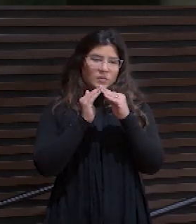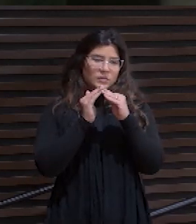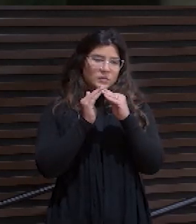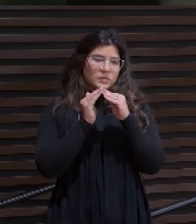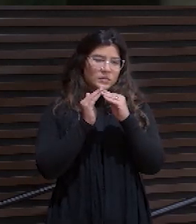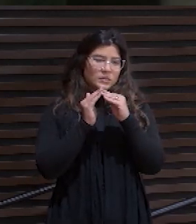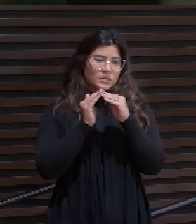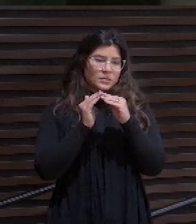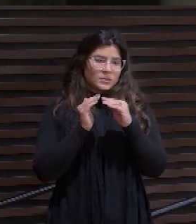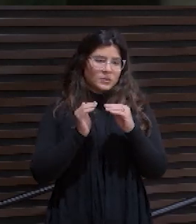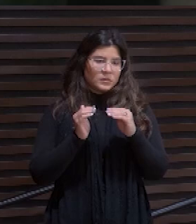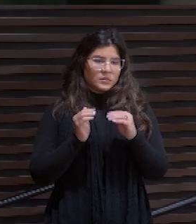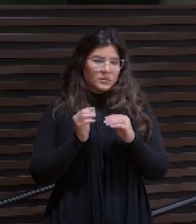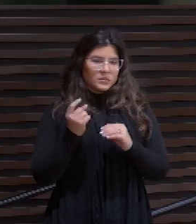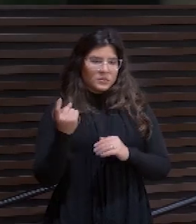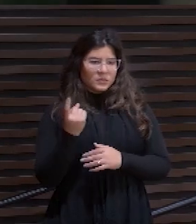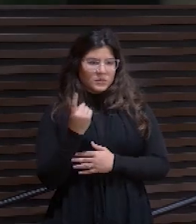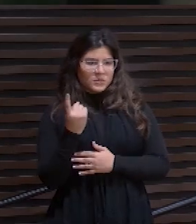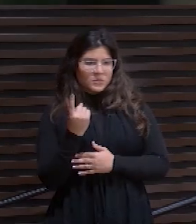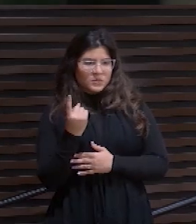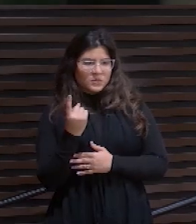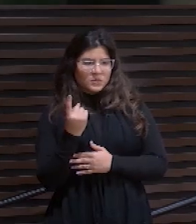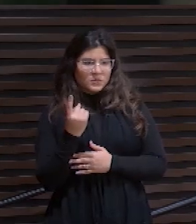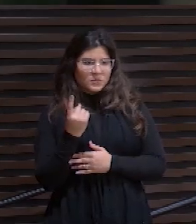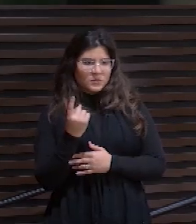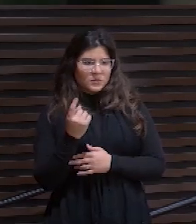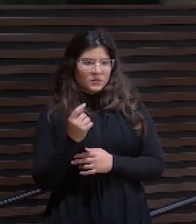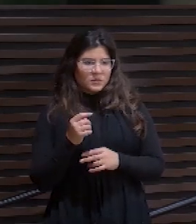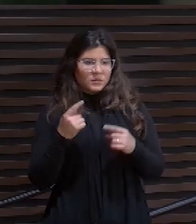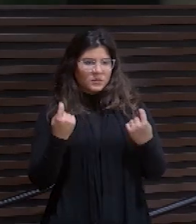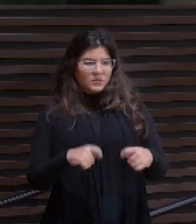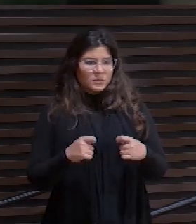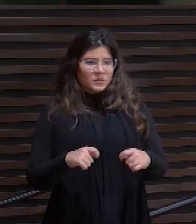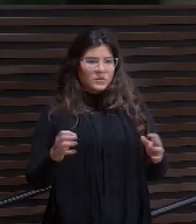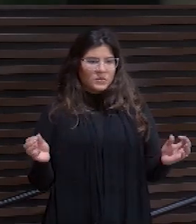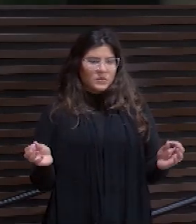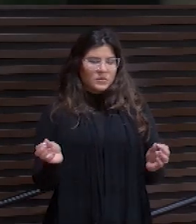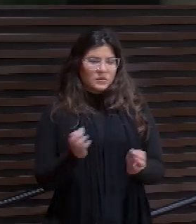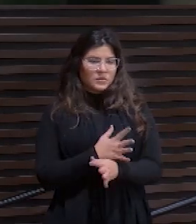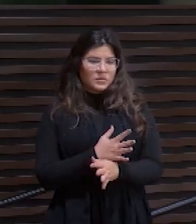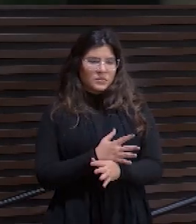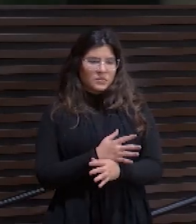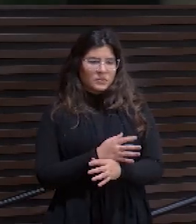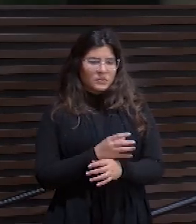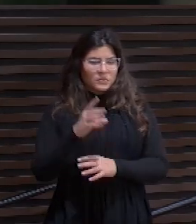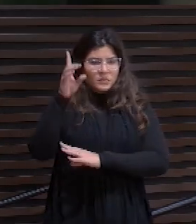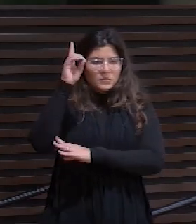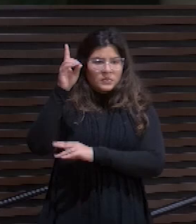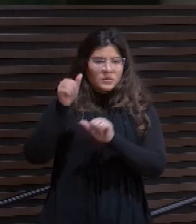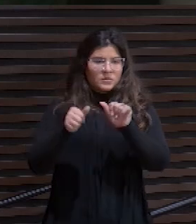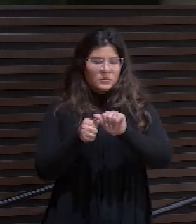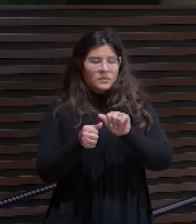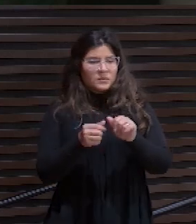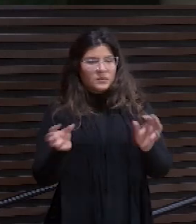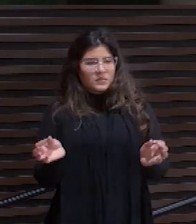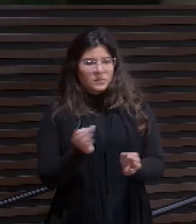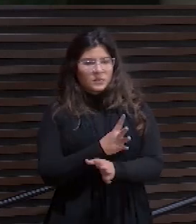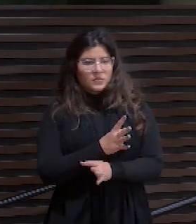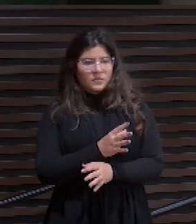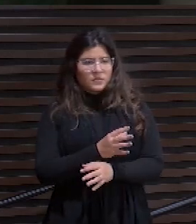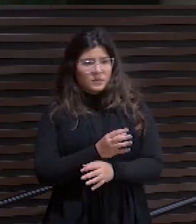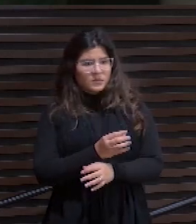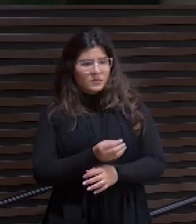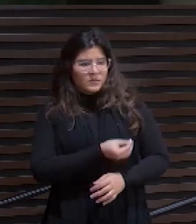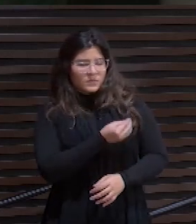singular, ele tem que ser feito novo. É por isso que Deus nos faz novas criaturas em Cristo Jesus.